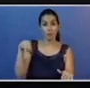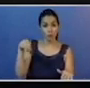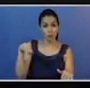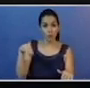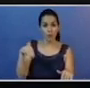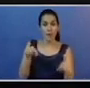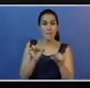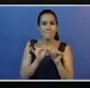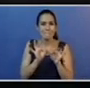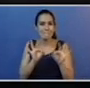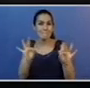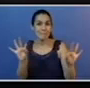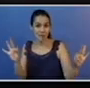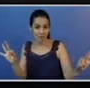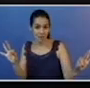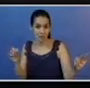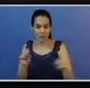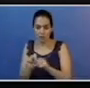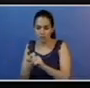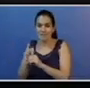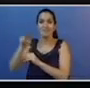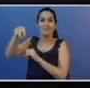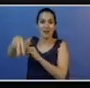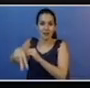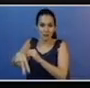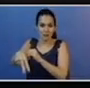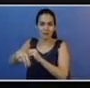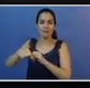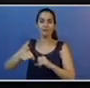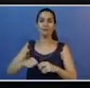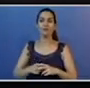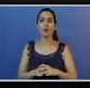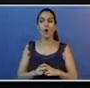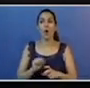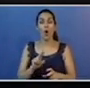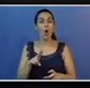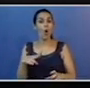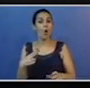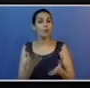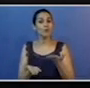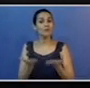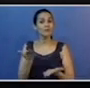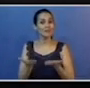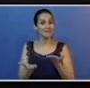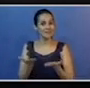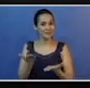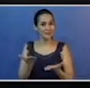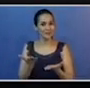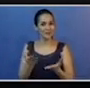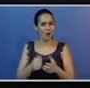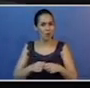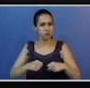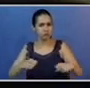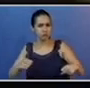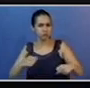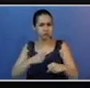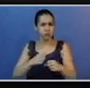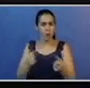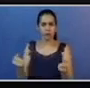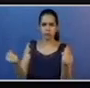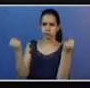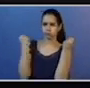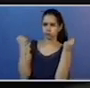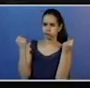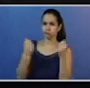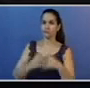por metros, no caso de saltos, no caso de marcas, ou ainda por peso, aquele que consegue levantar mais peso no caso do levantamento